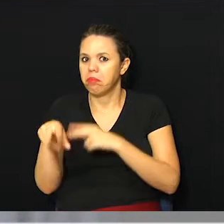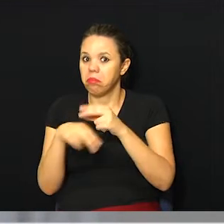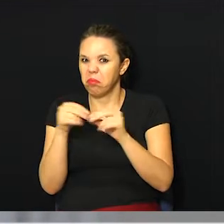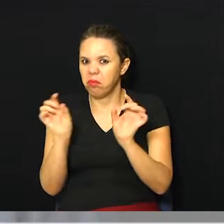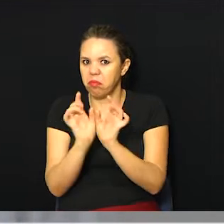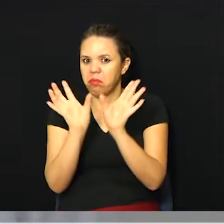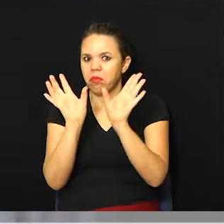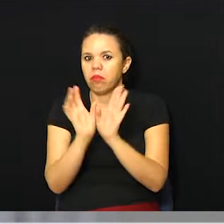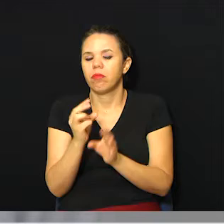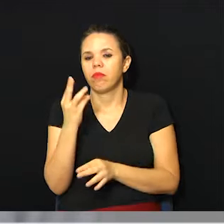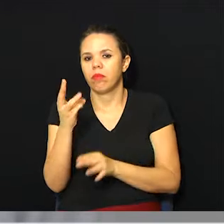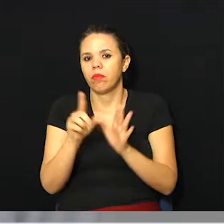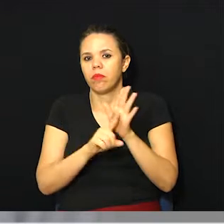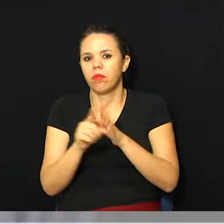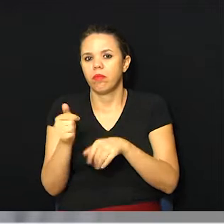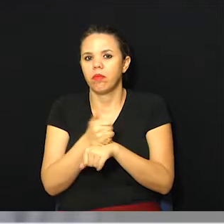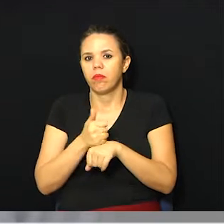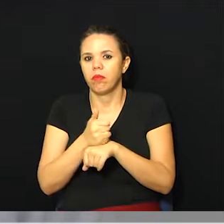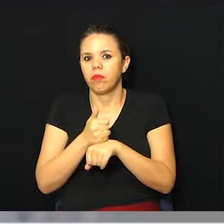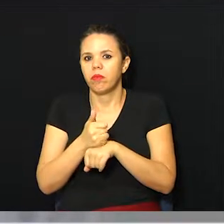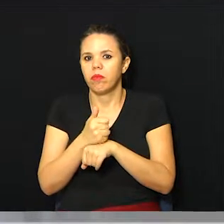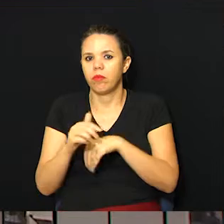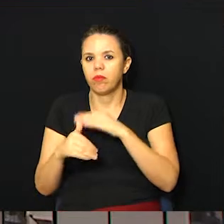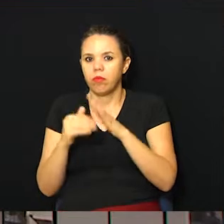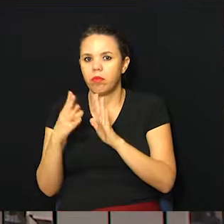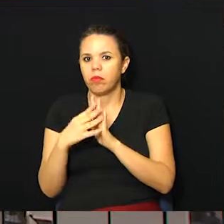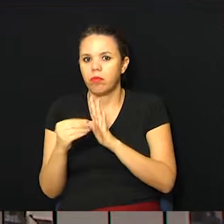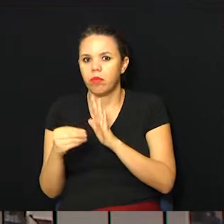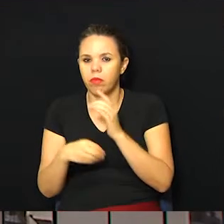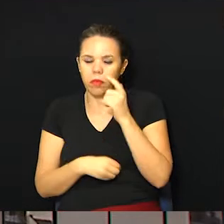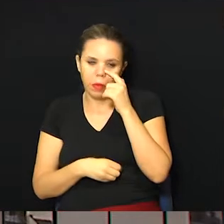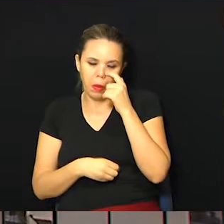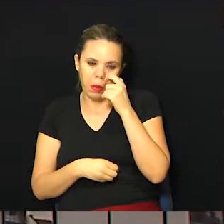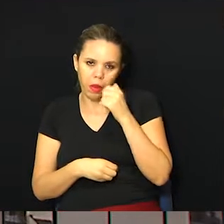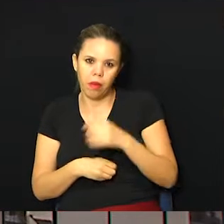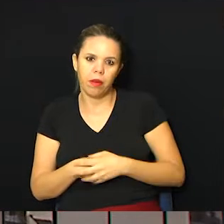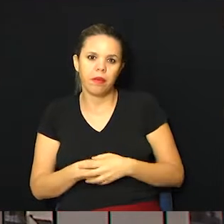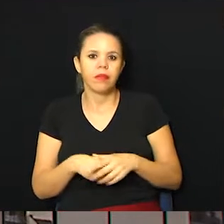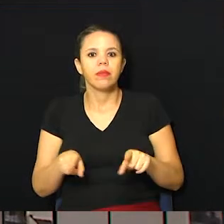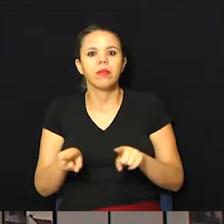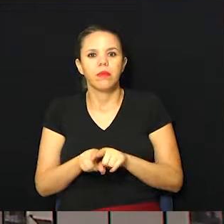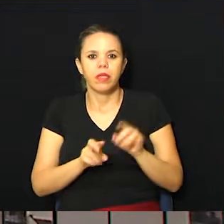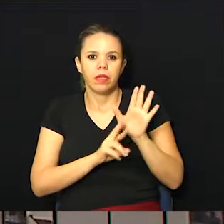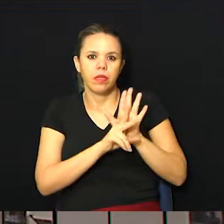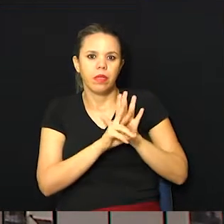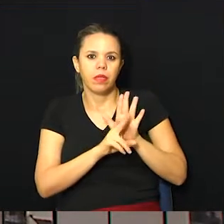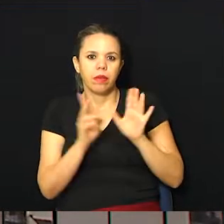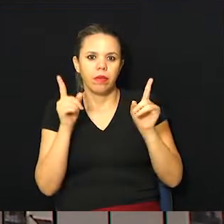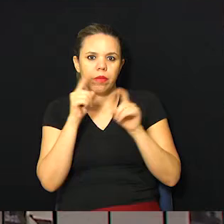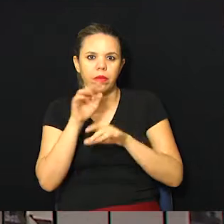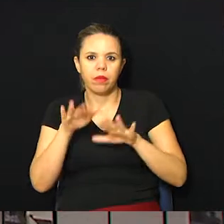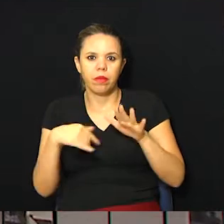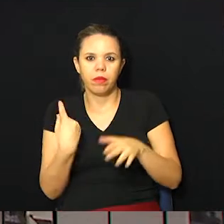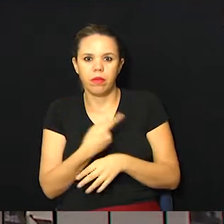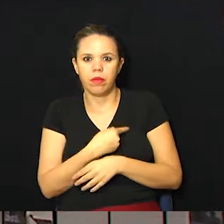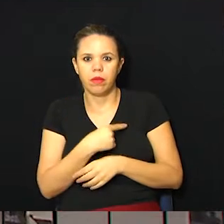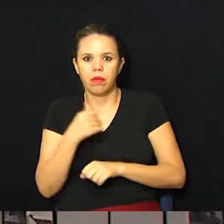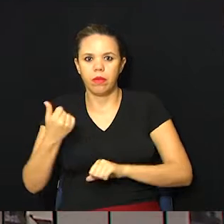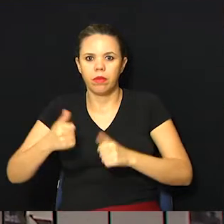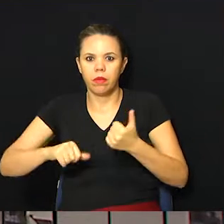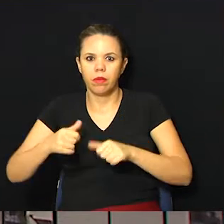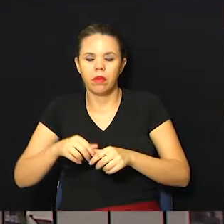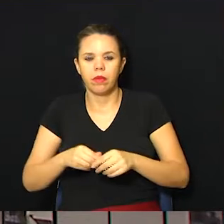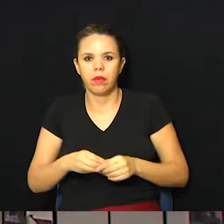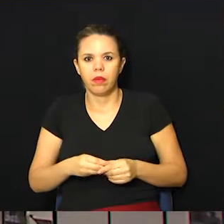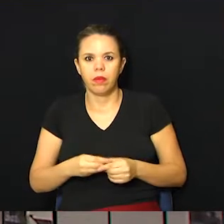3 pesquisadores envolvidos no desenvolvimento desses modelos. Contudo, a parte biológica é bem mais complicada para a gente simular, porque